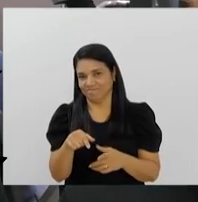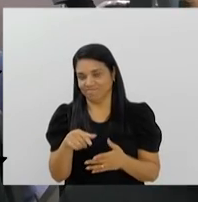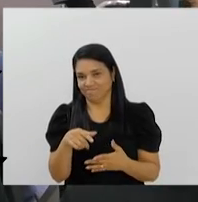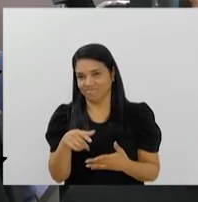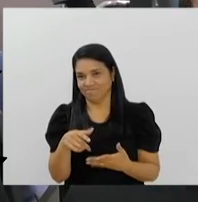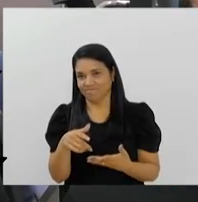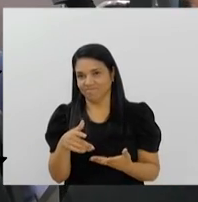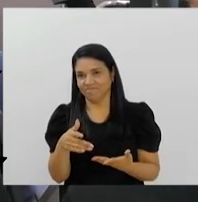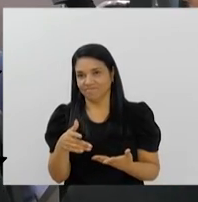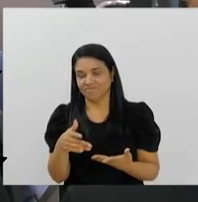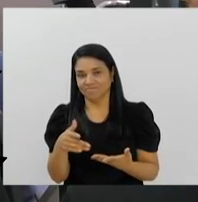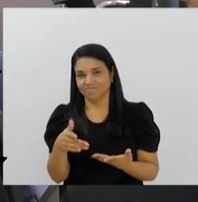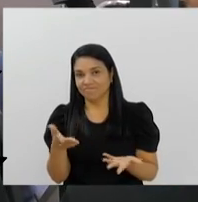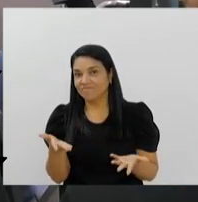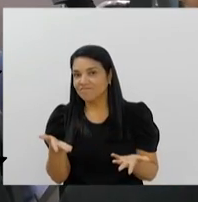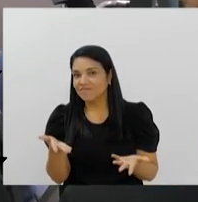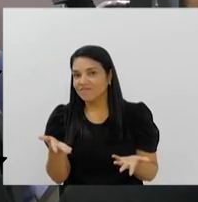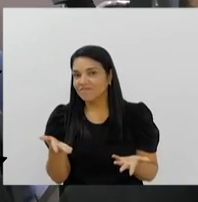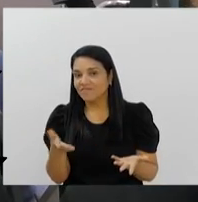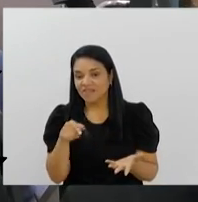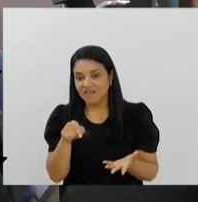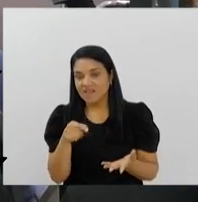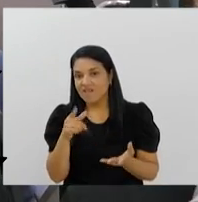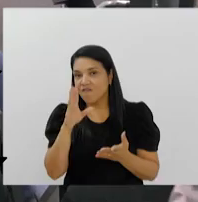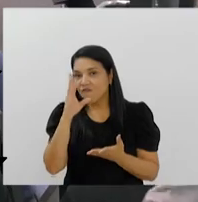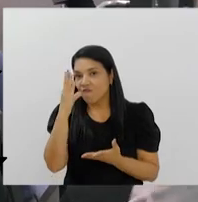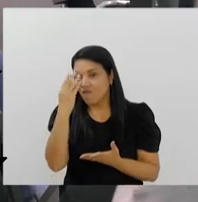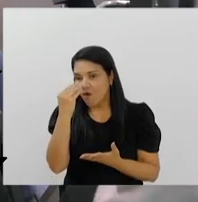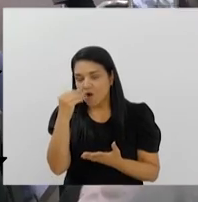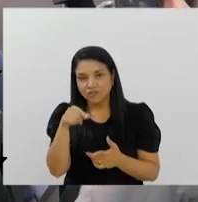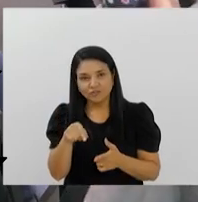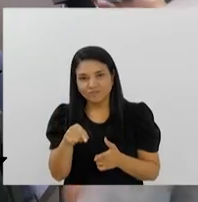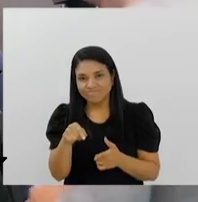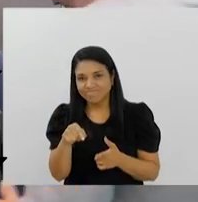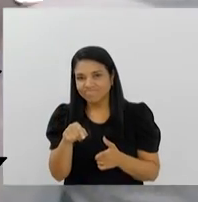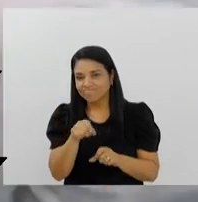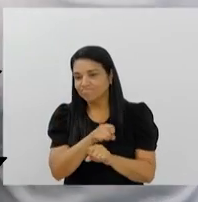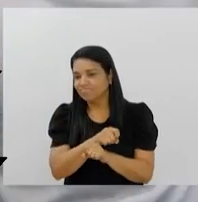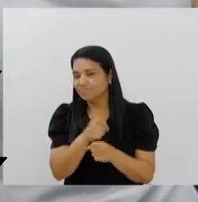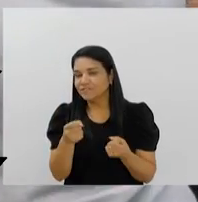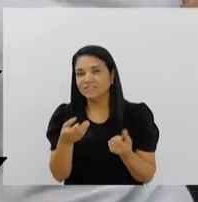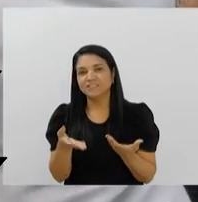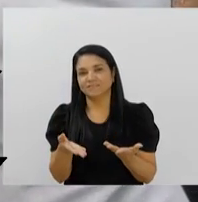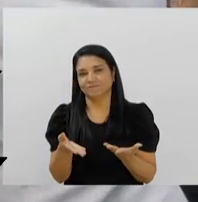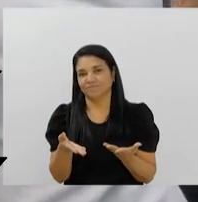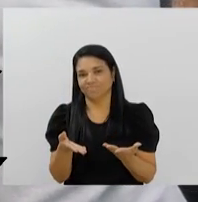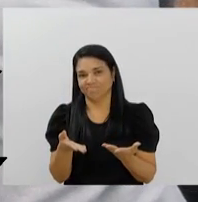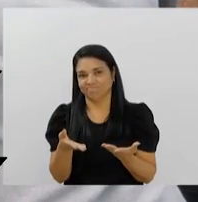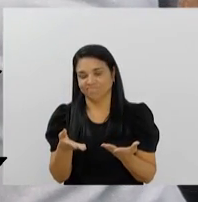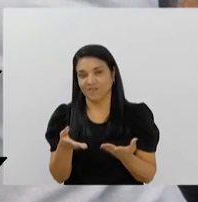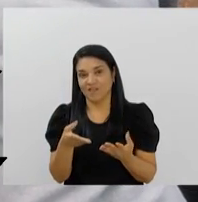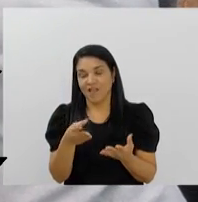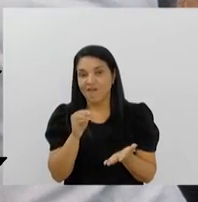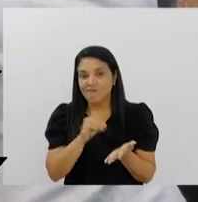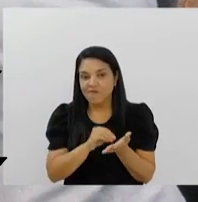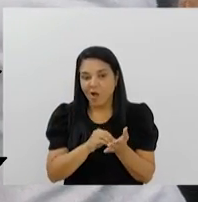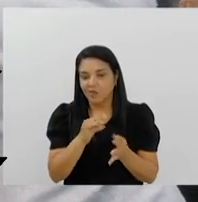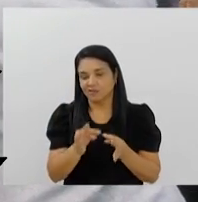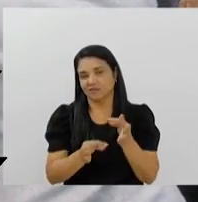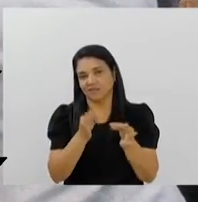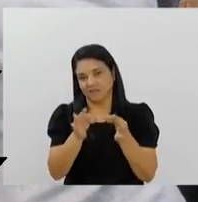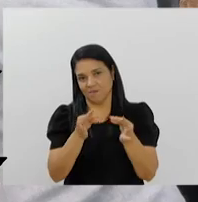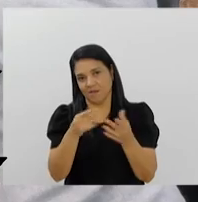céu vamos chegar isso aqui isso aqui é reversível então eu passei aqui vocês podem contar